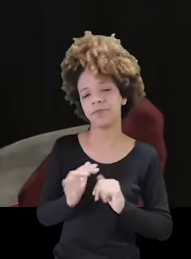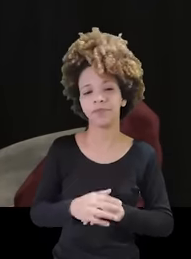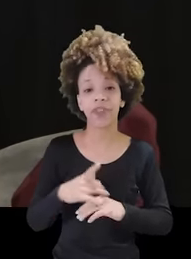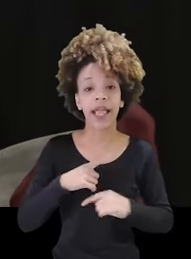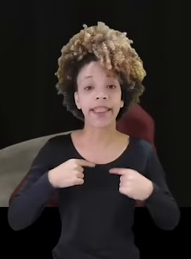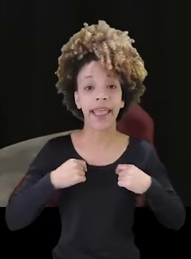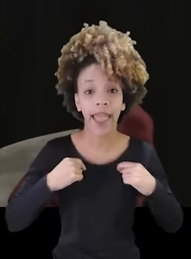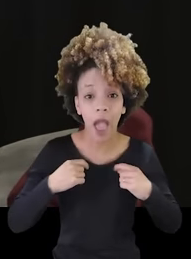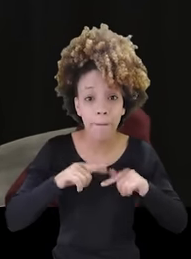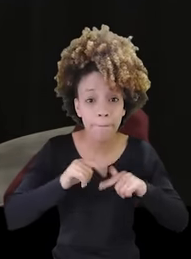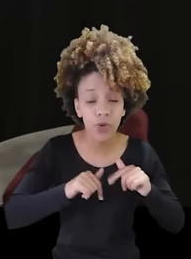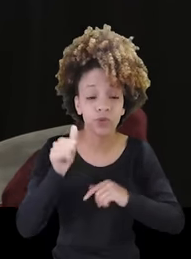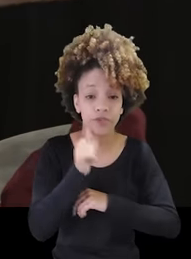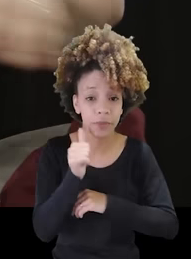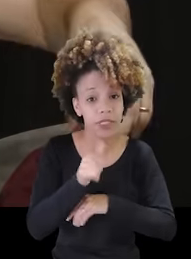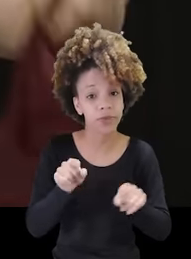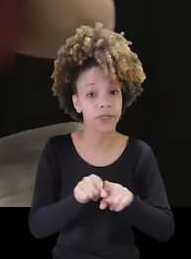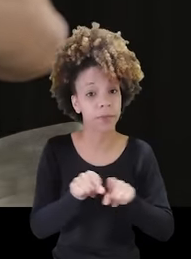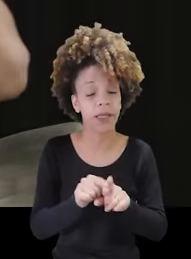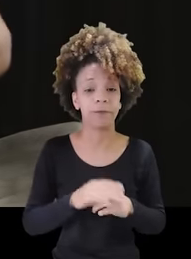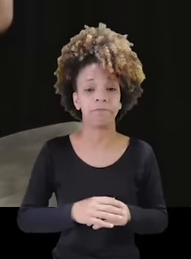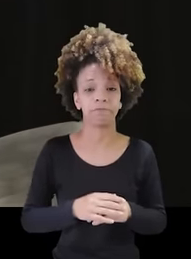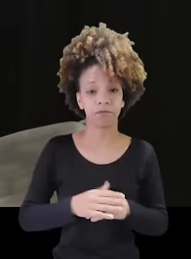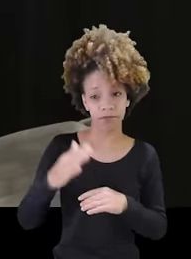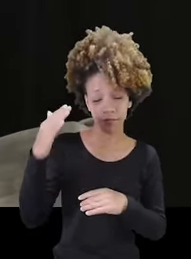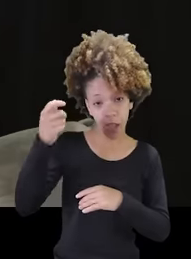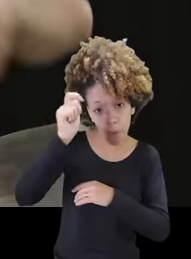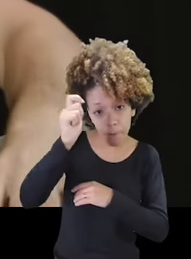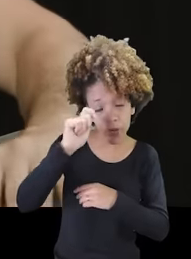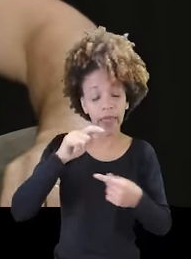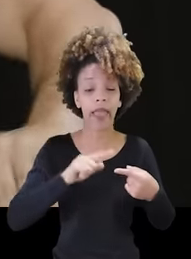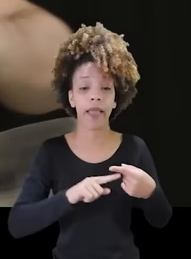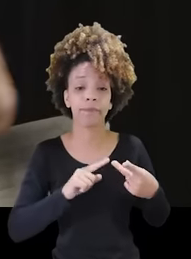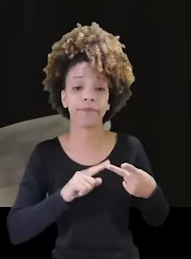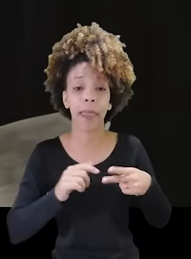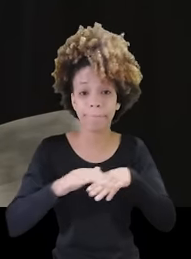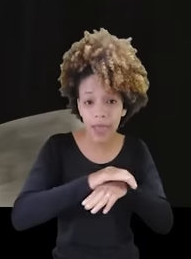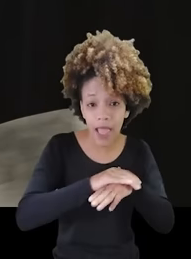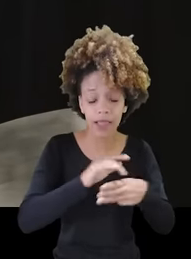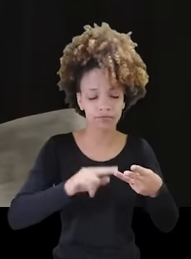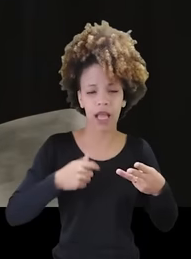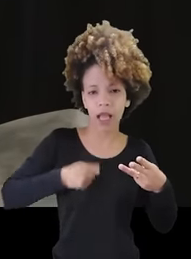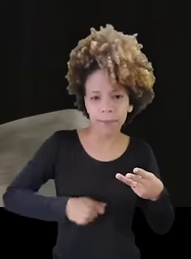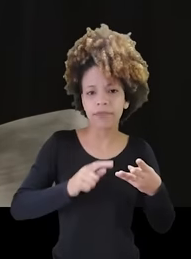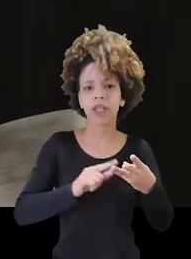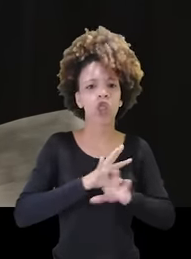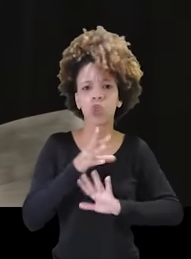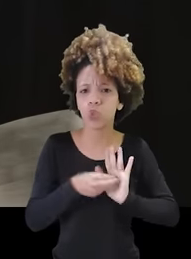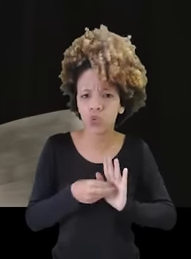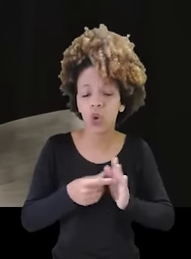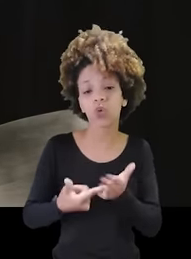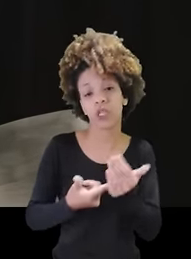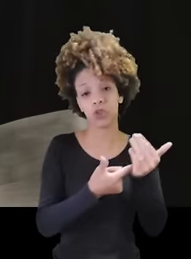a linha feminina chegou a linha feminina é dos pés à cabeça tem um bonézinho tem a meia tudo isso com tecnologia